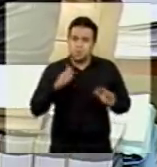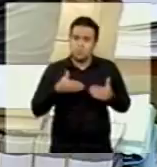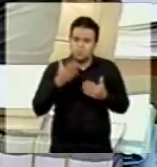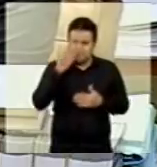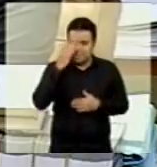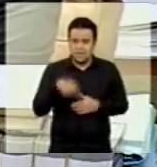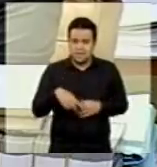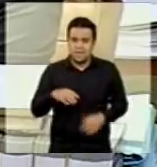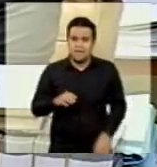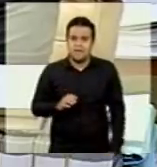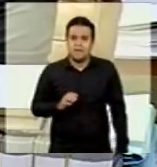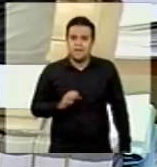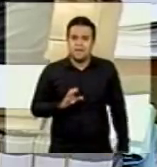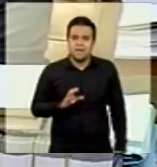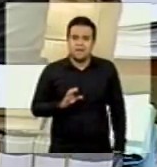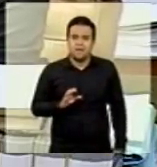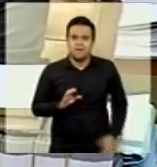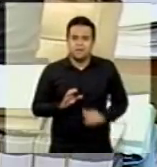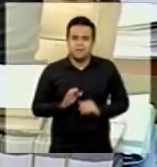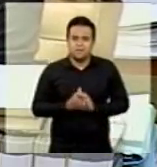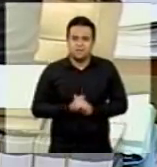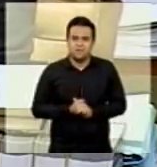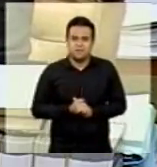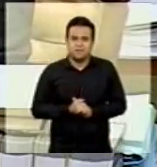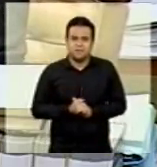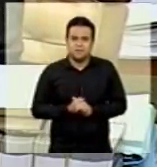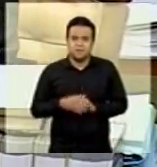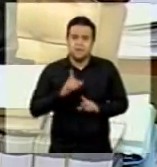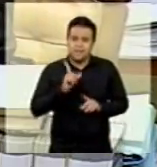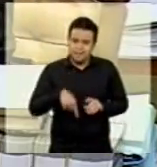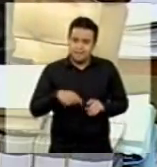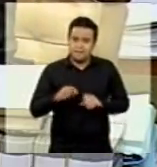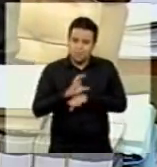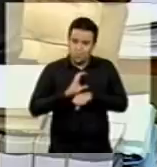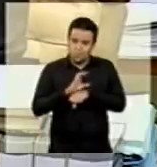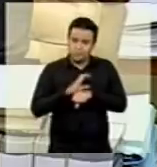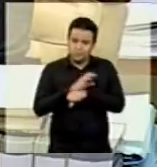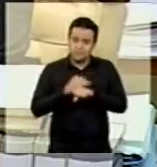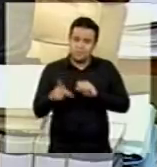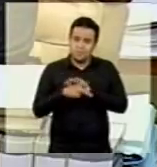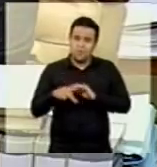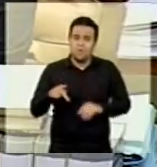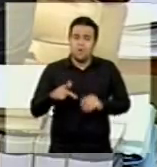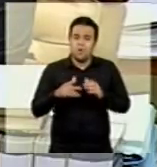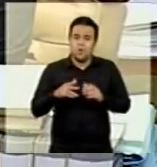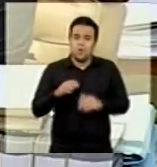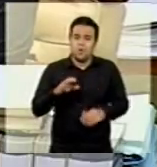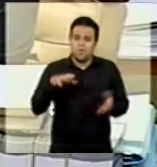de iure constituendo por parte, portanto, do Congresso Nacional, por parte